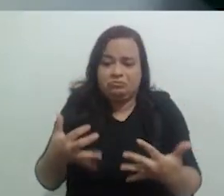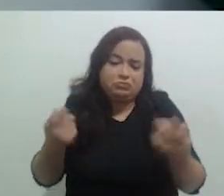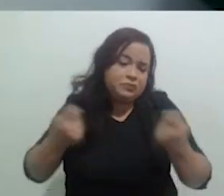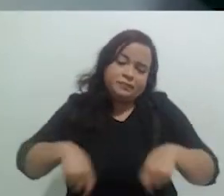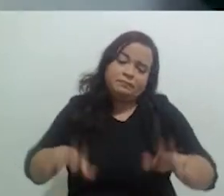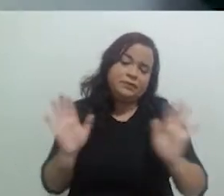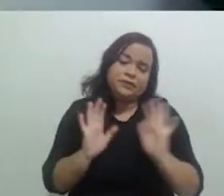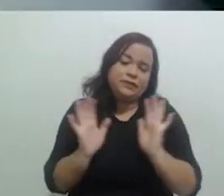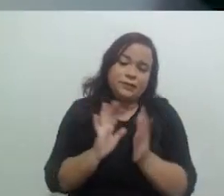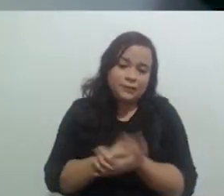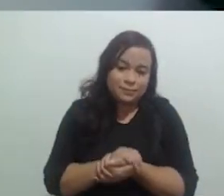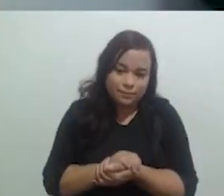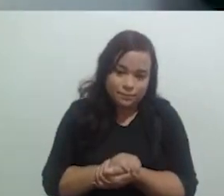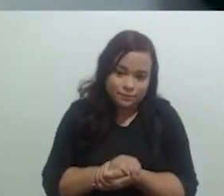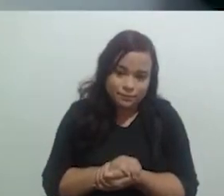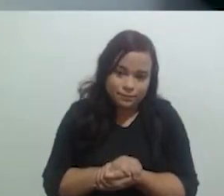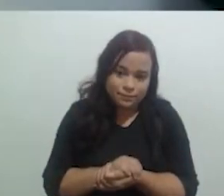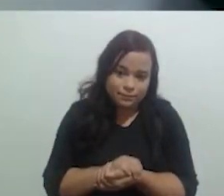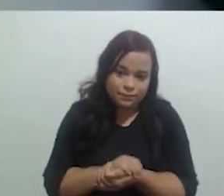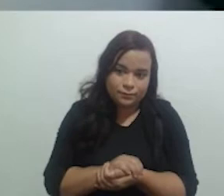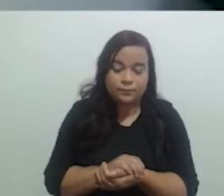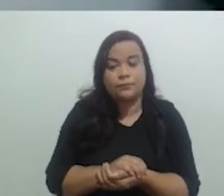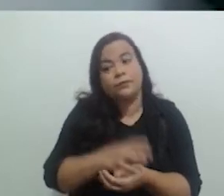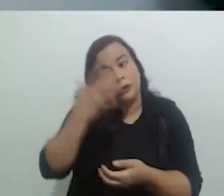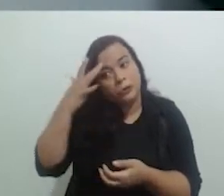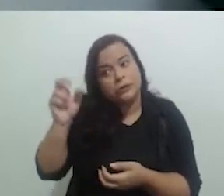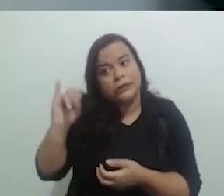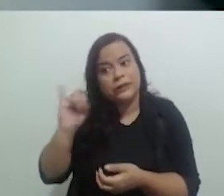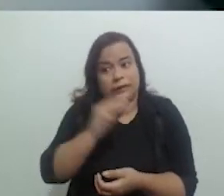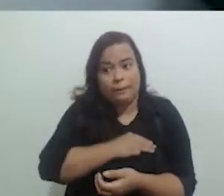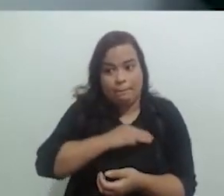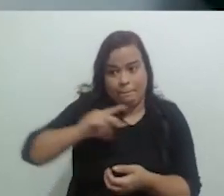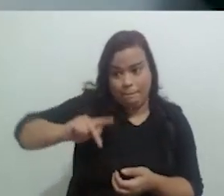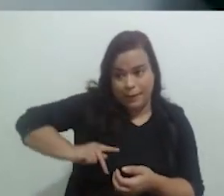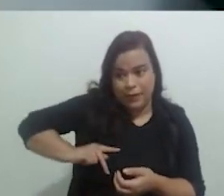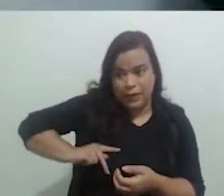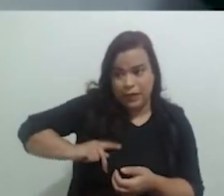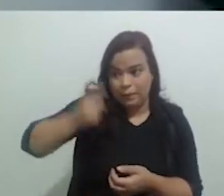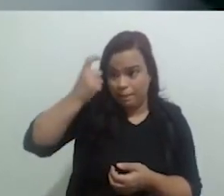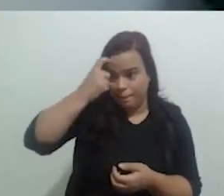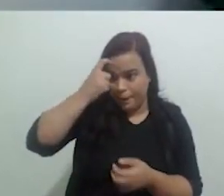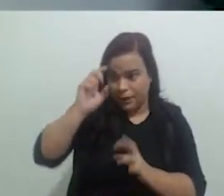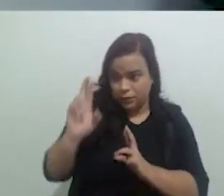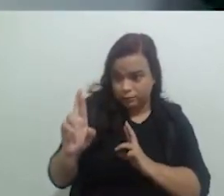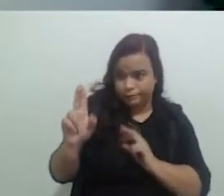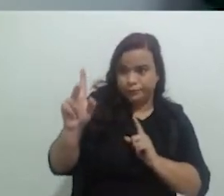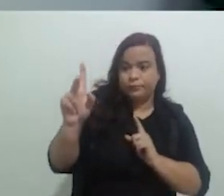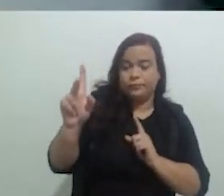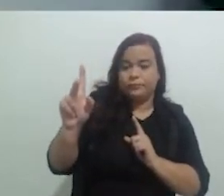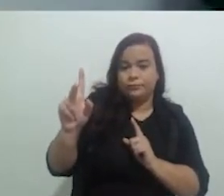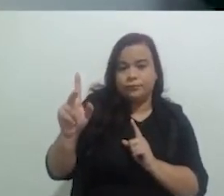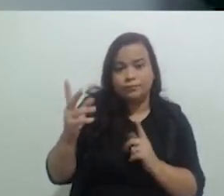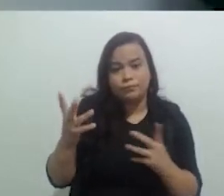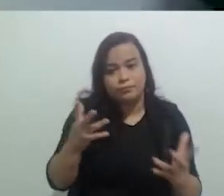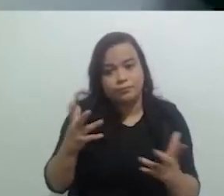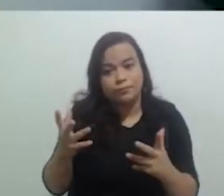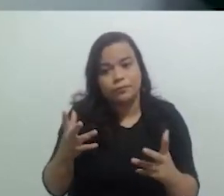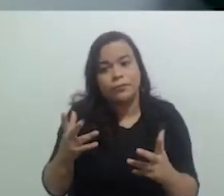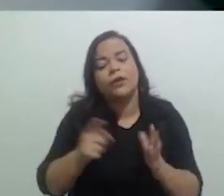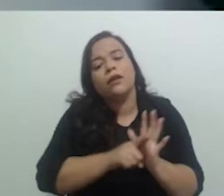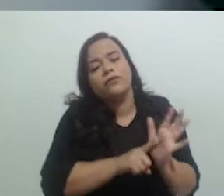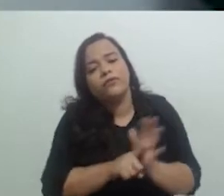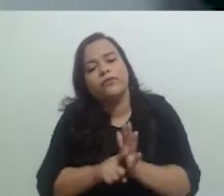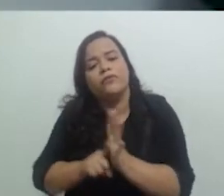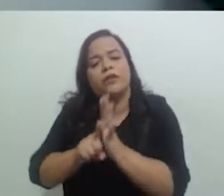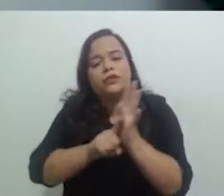eu não sei se o Ministério Público entende diferente de mim, que o investigado permanece com